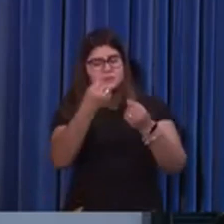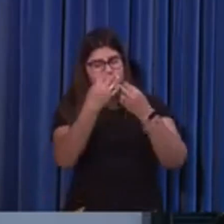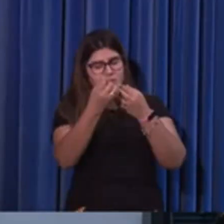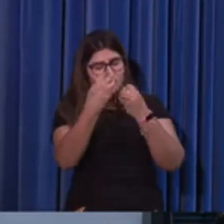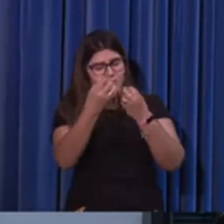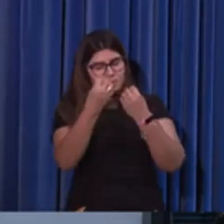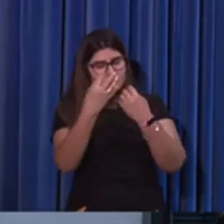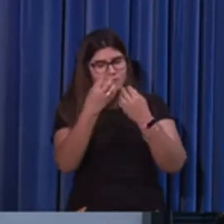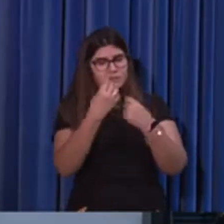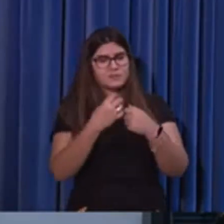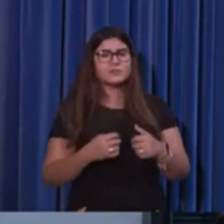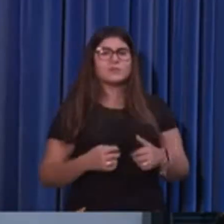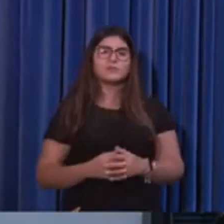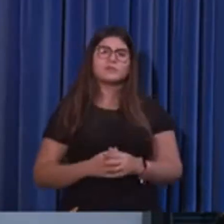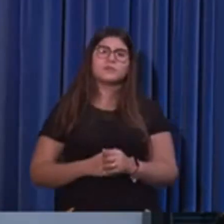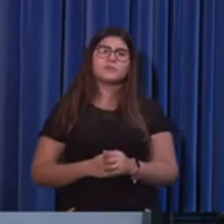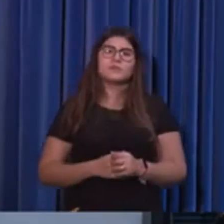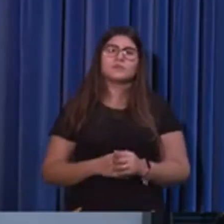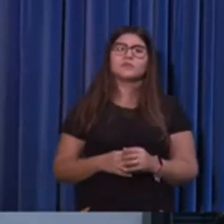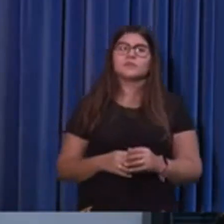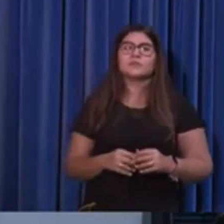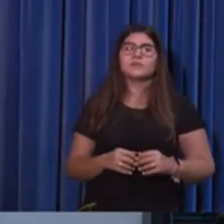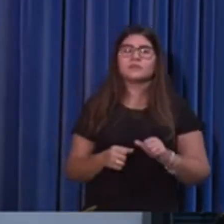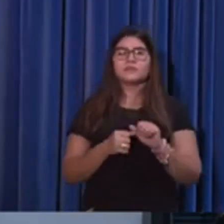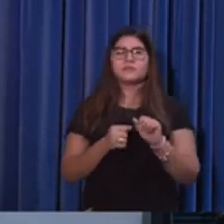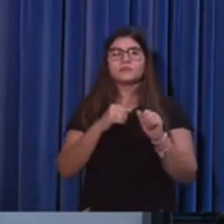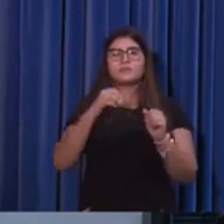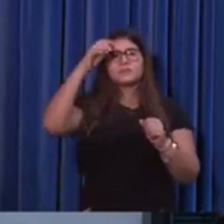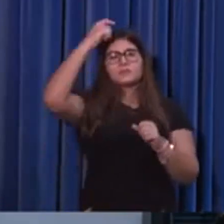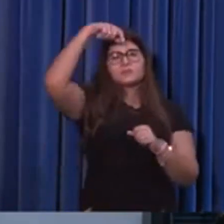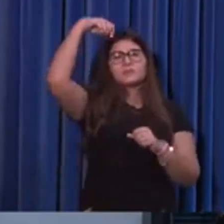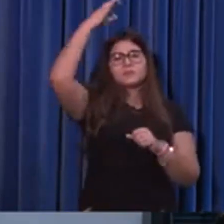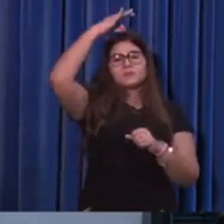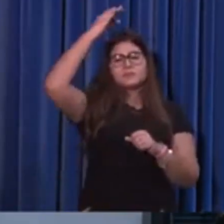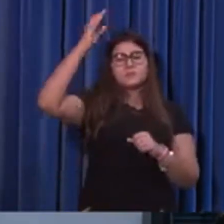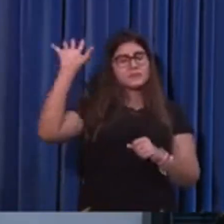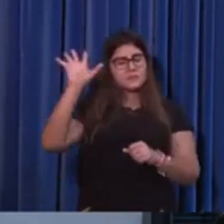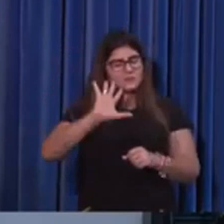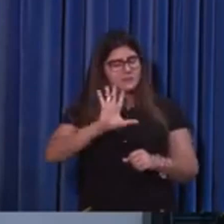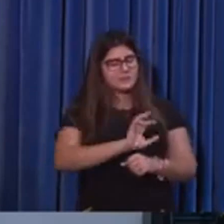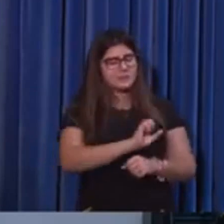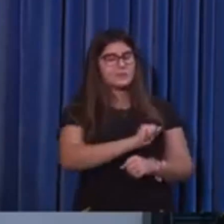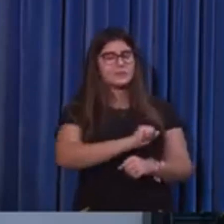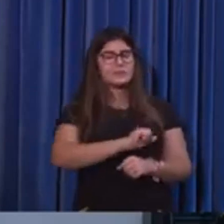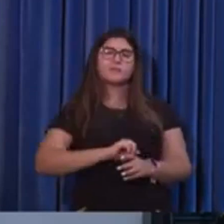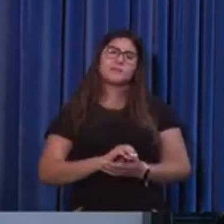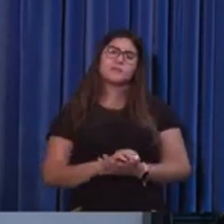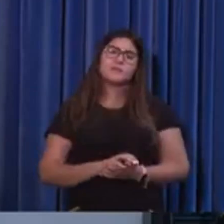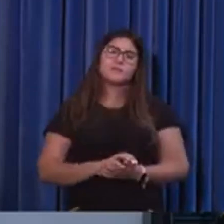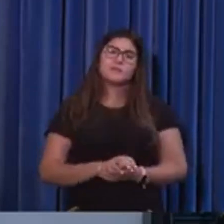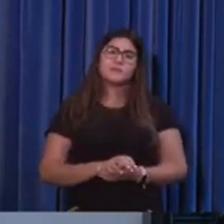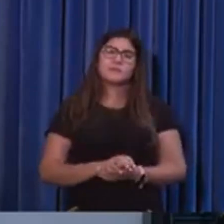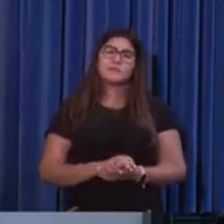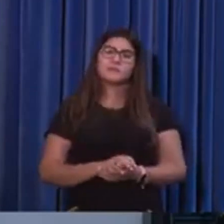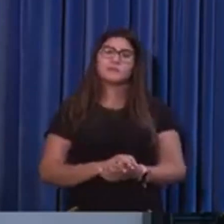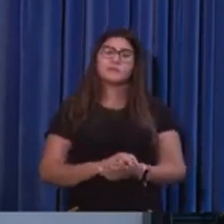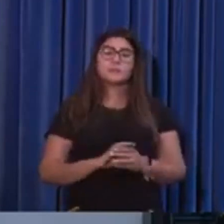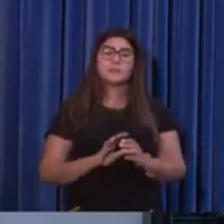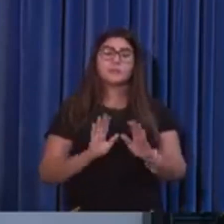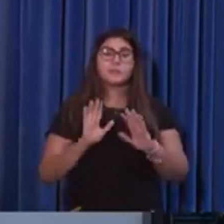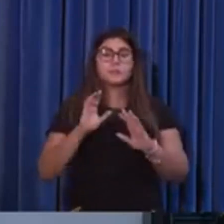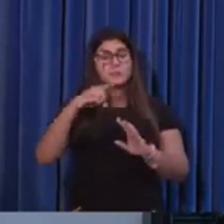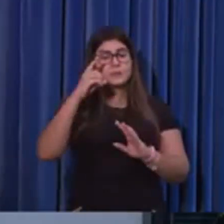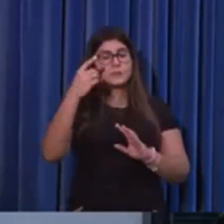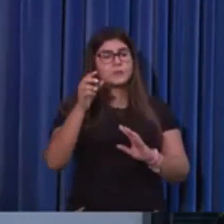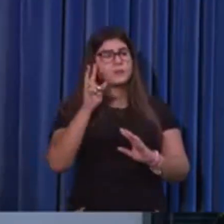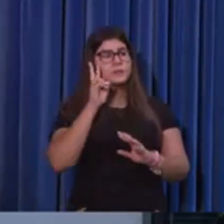cedendo essa ação do Espírito Santo que é amorosa, de tal maneira que nós vamos, daqui a pouco, olhar para trás e